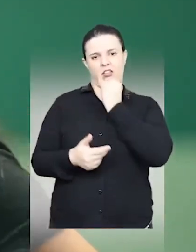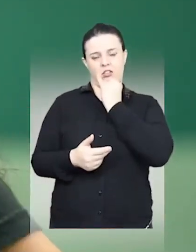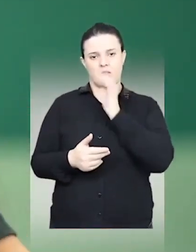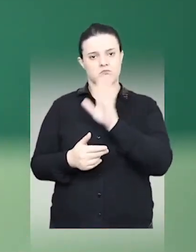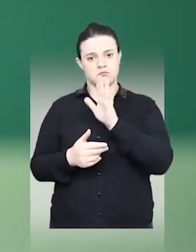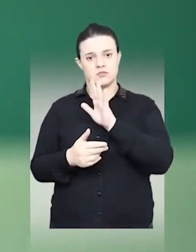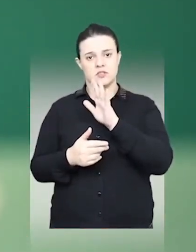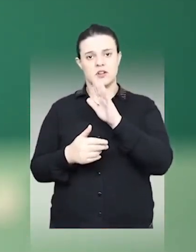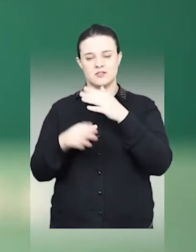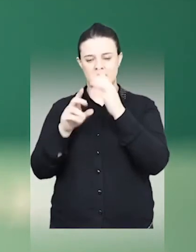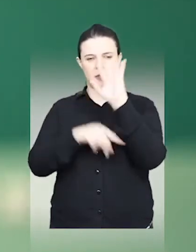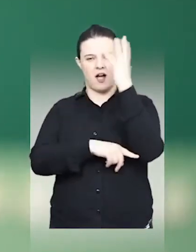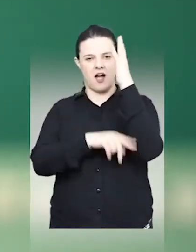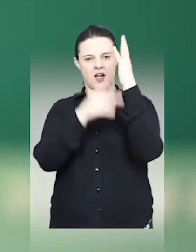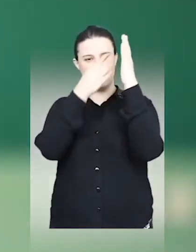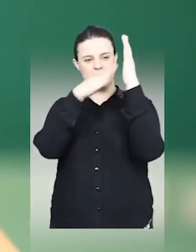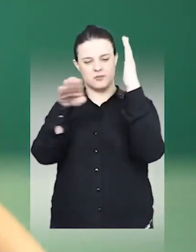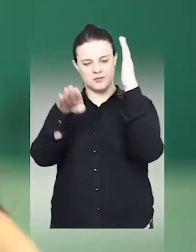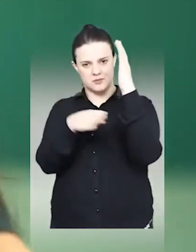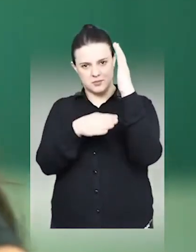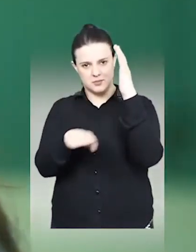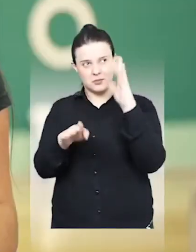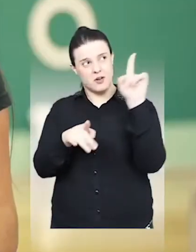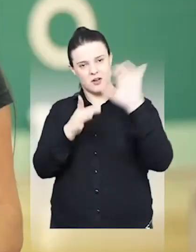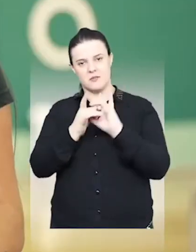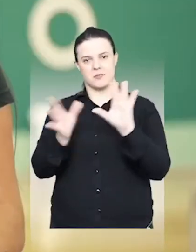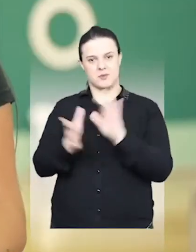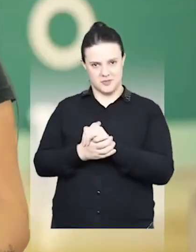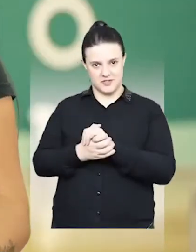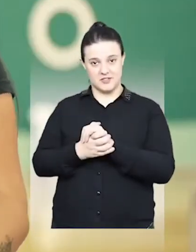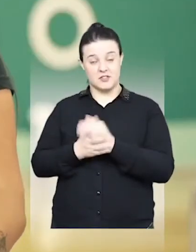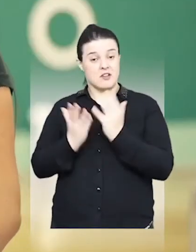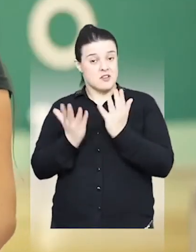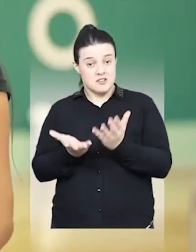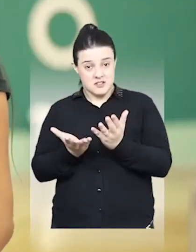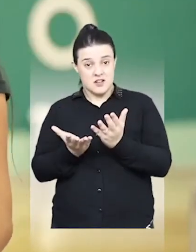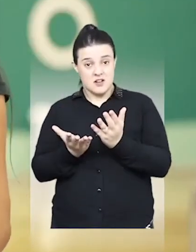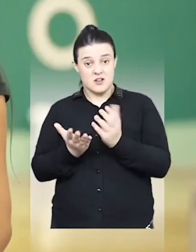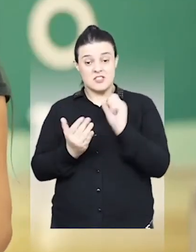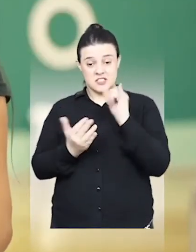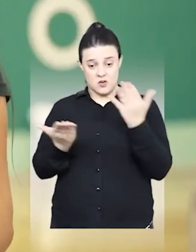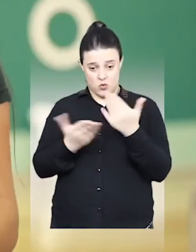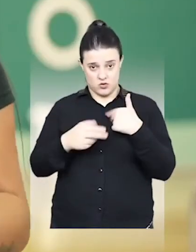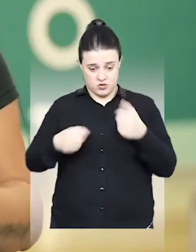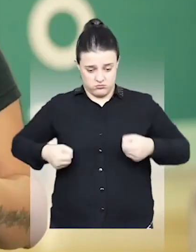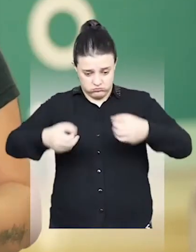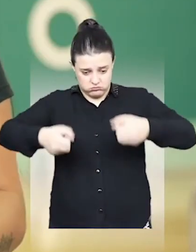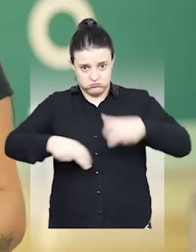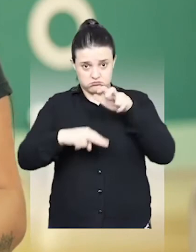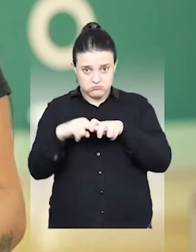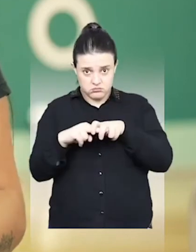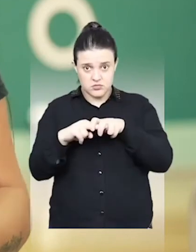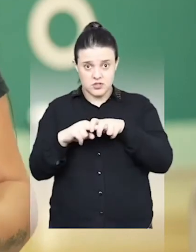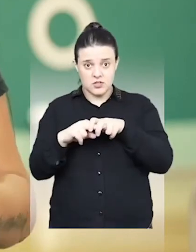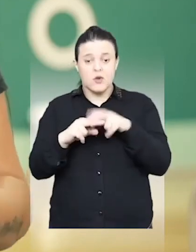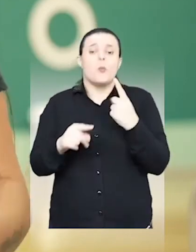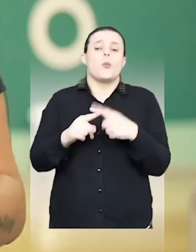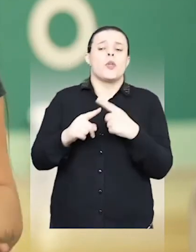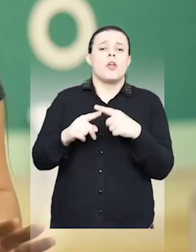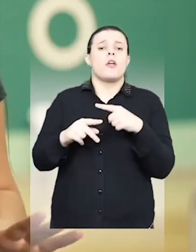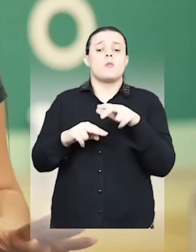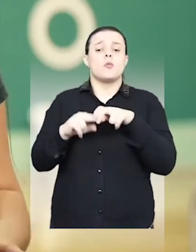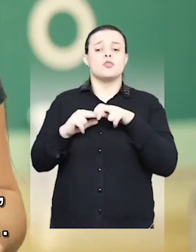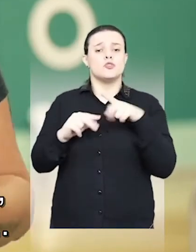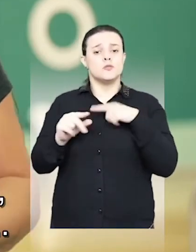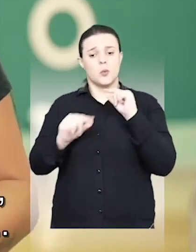toa, né? Não cai uma folha da árvore sem a permissão dele. Bruna. Então, se eu estou na cadeira hoje, é porque tinha um